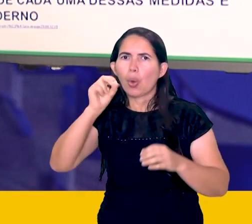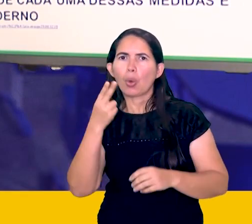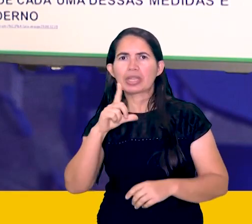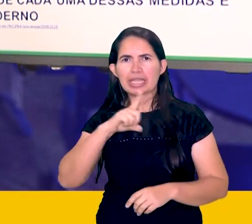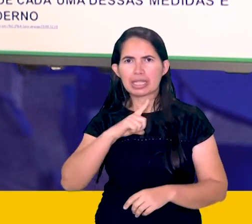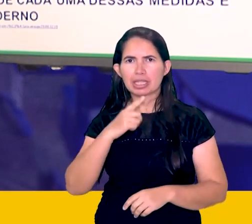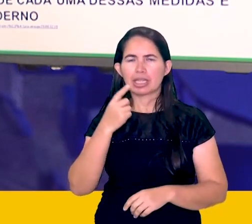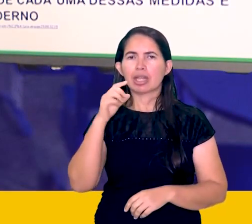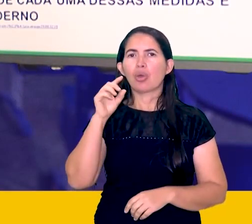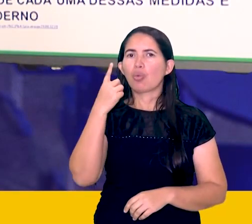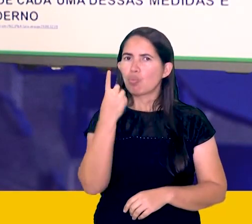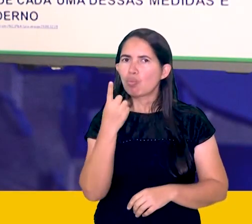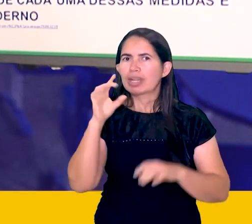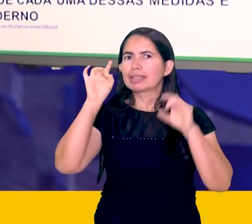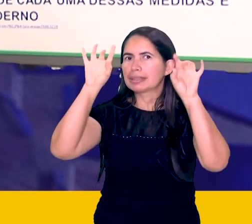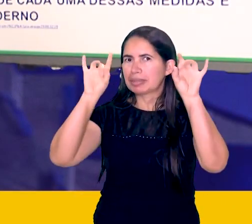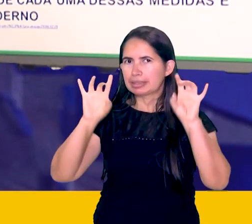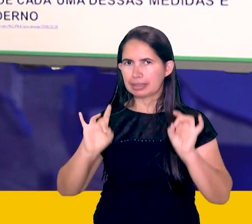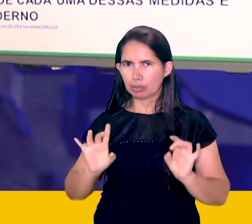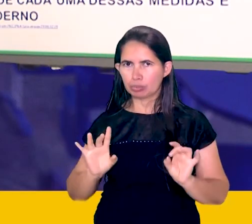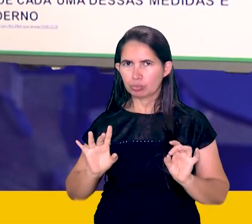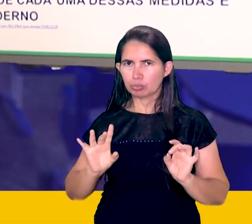específica? Vamos lá comigo.